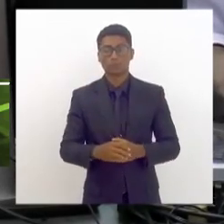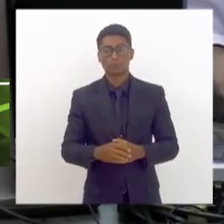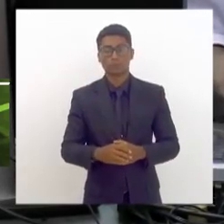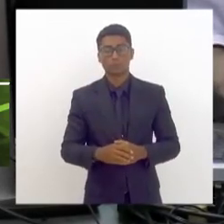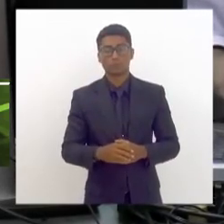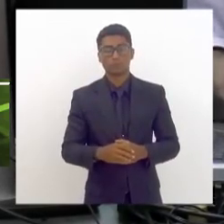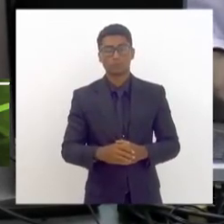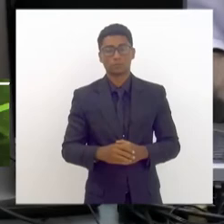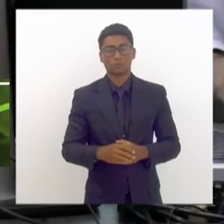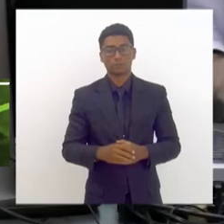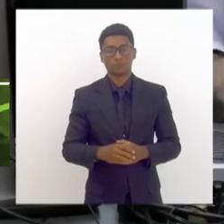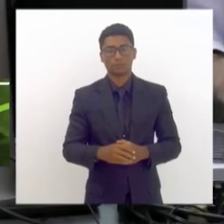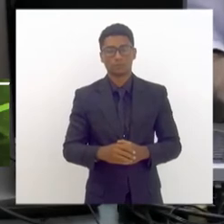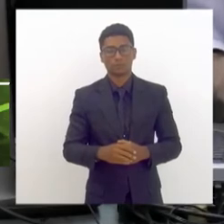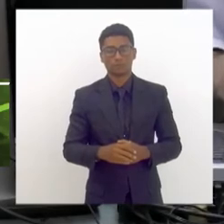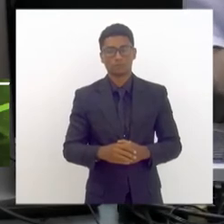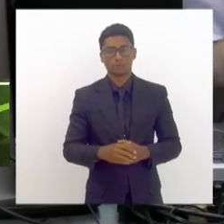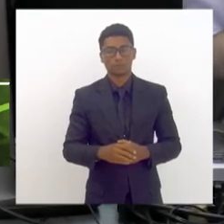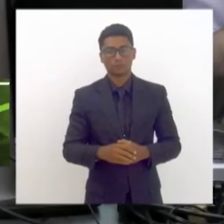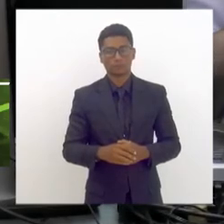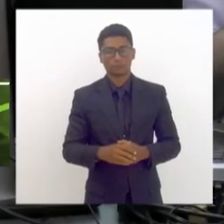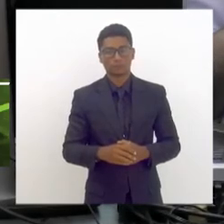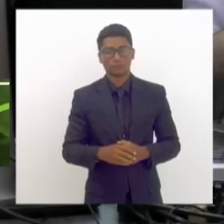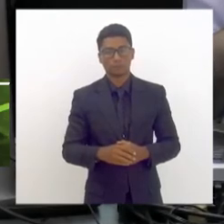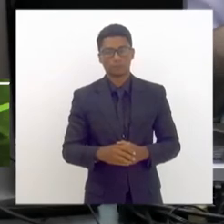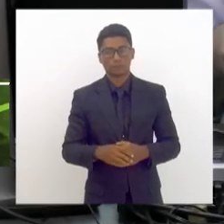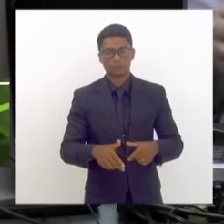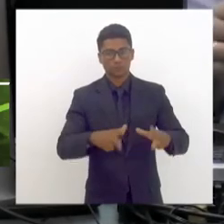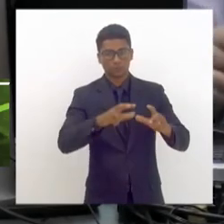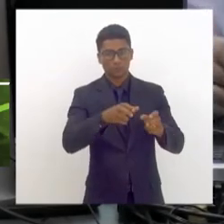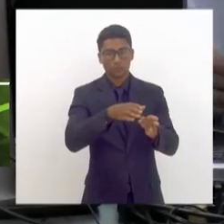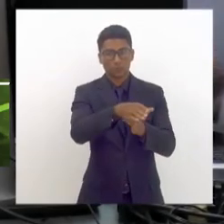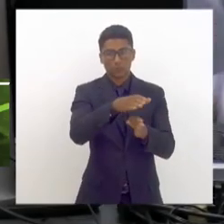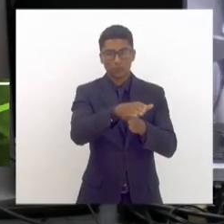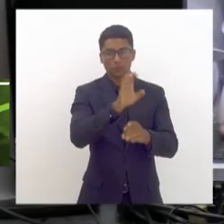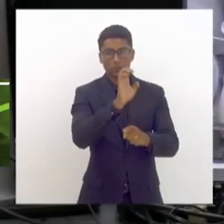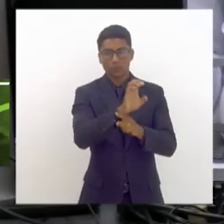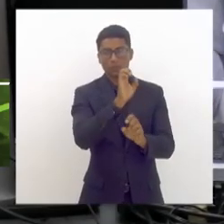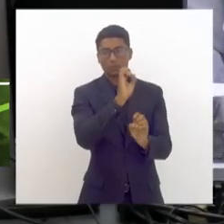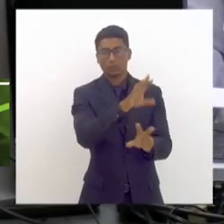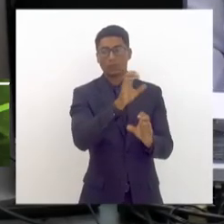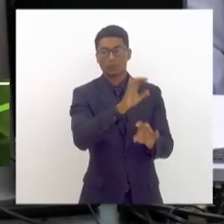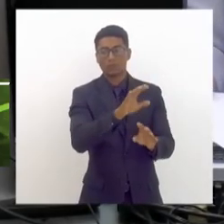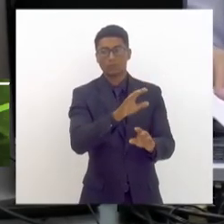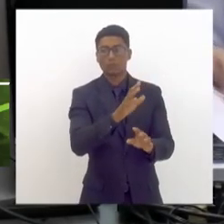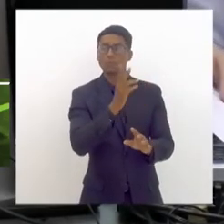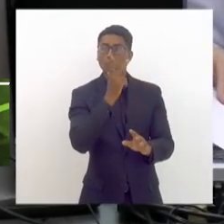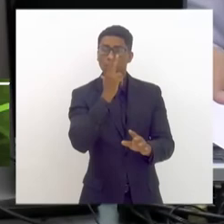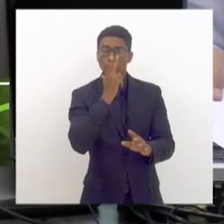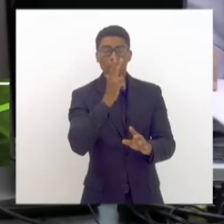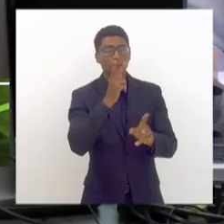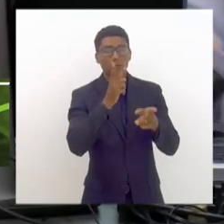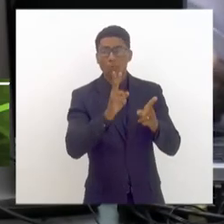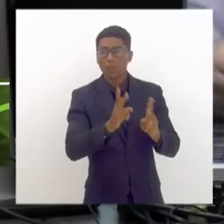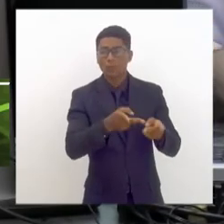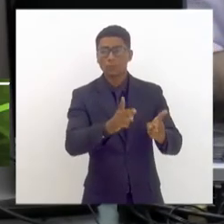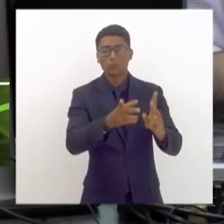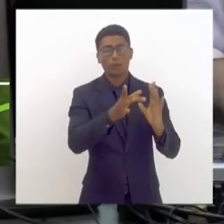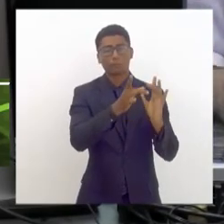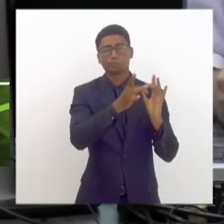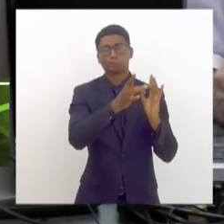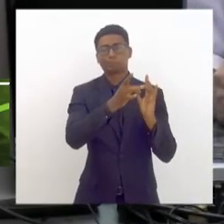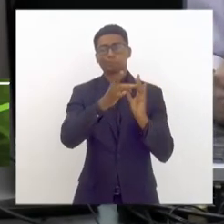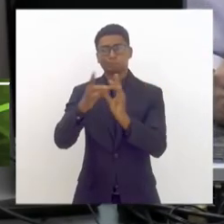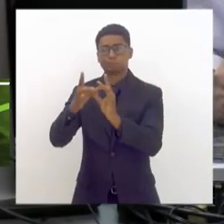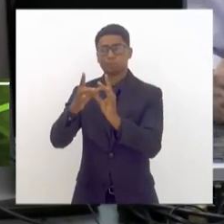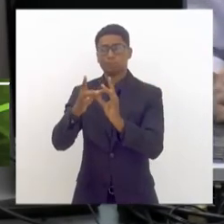concepção segundo a qual o Conselho Estadual de Educação ainda é visto com uma repartição pública. Né? É,